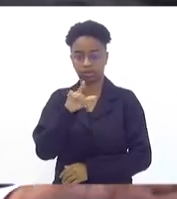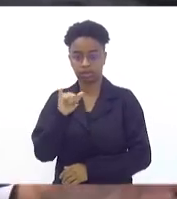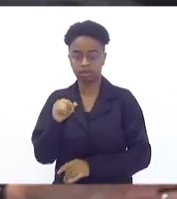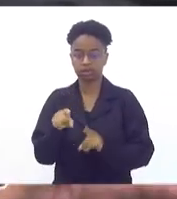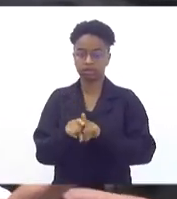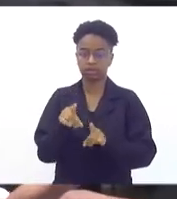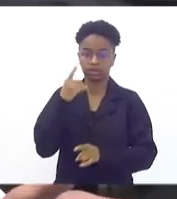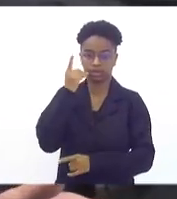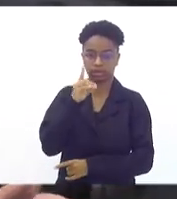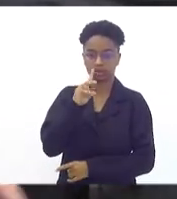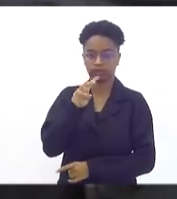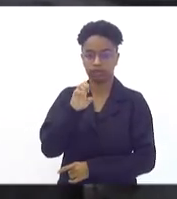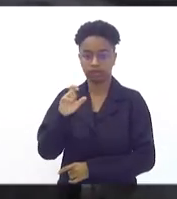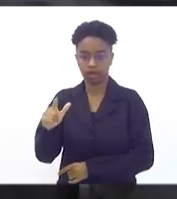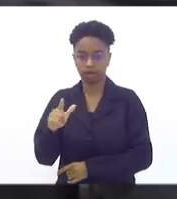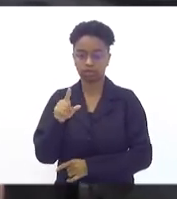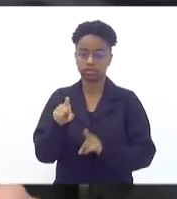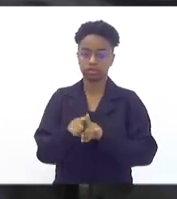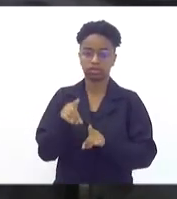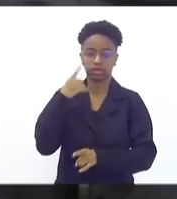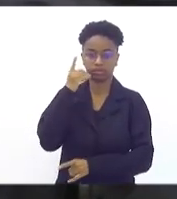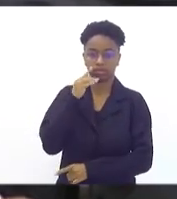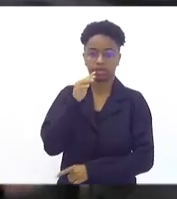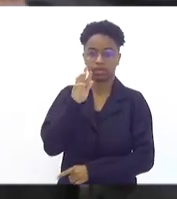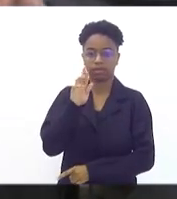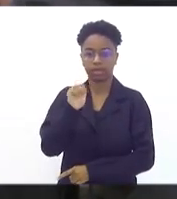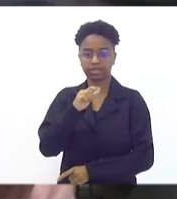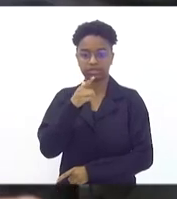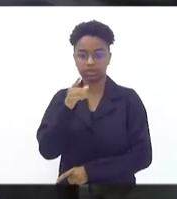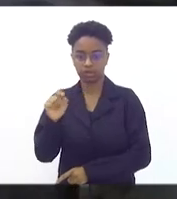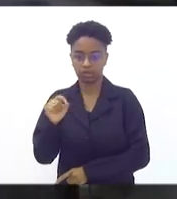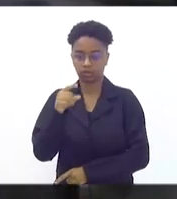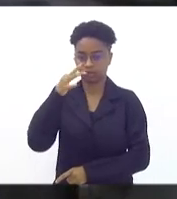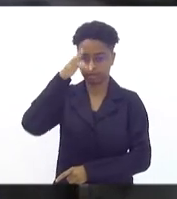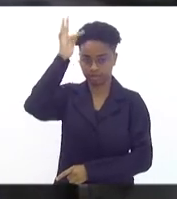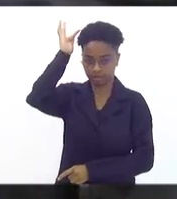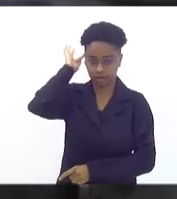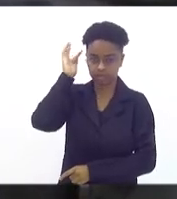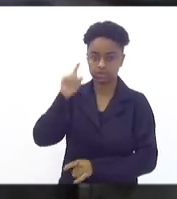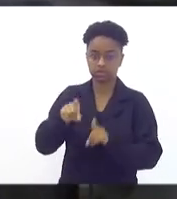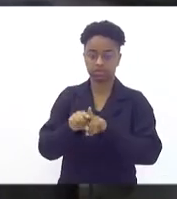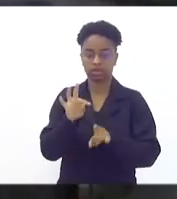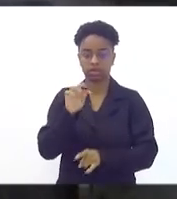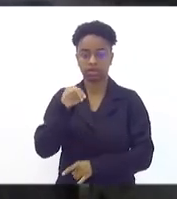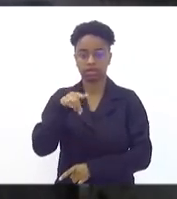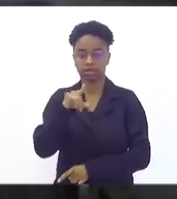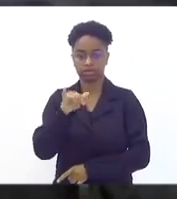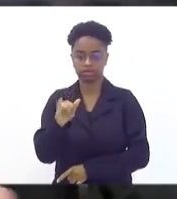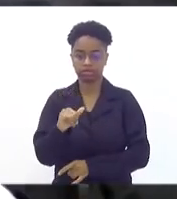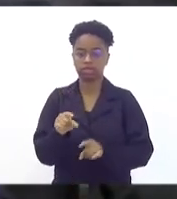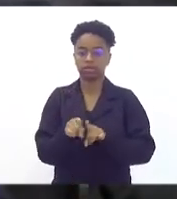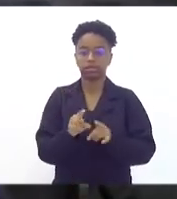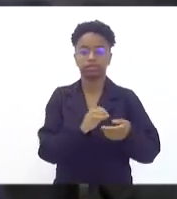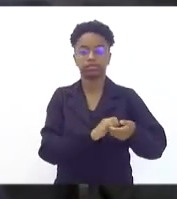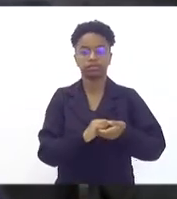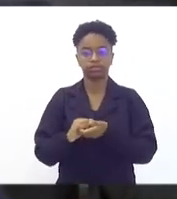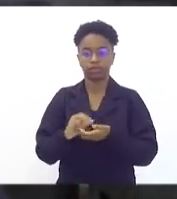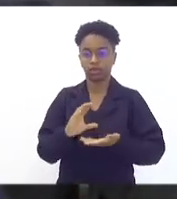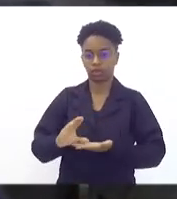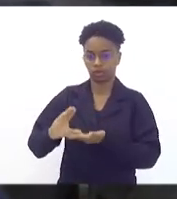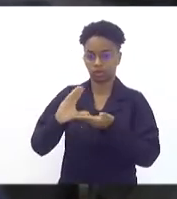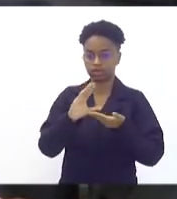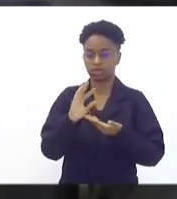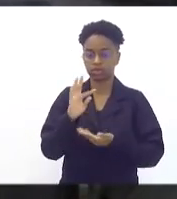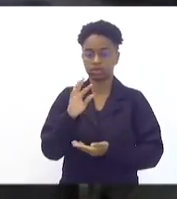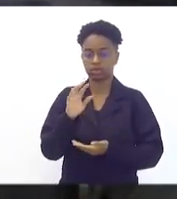Valdo Ceasa Deputado brasão Deputado frete Pacheco e deputado também os conselheiros da